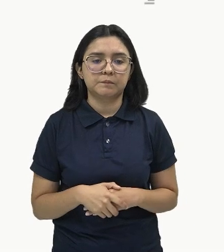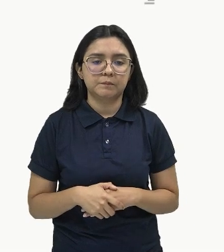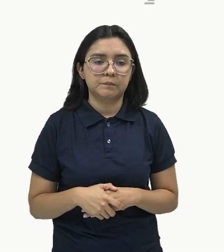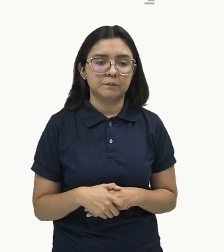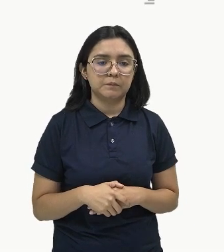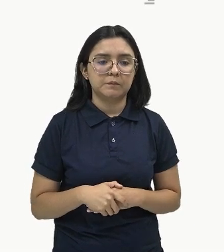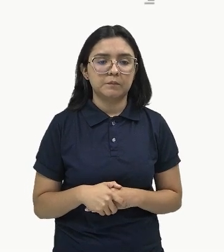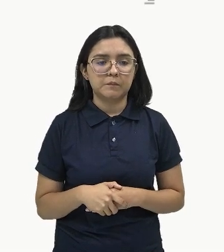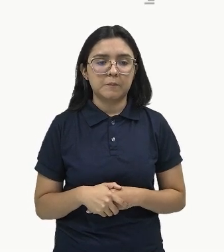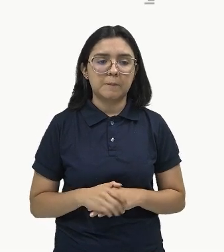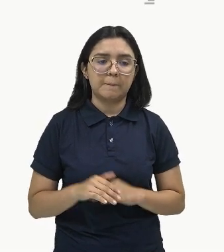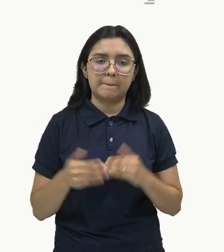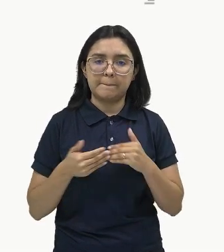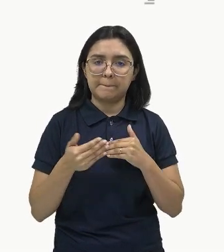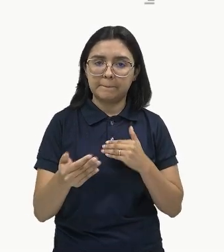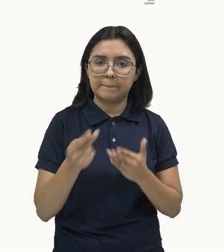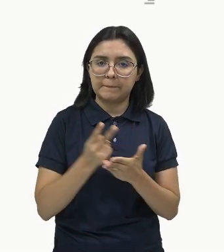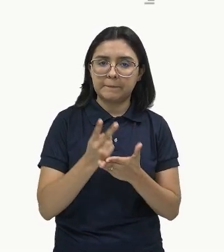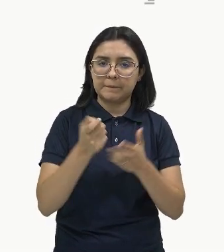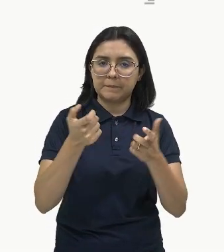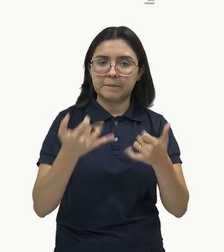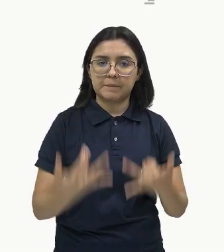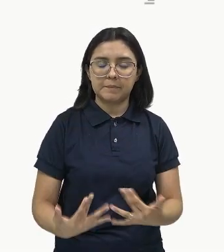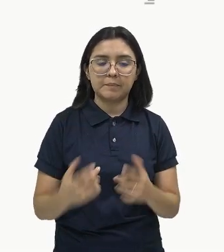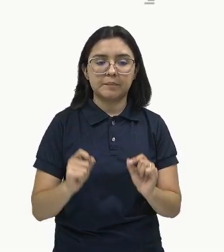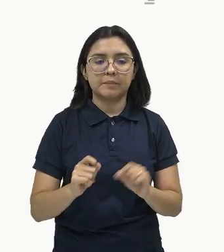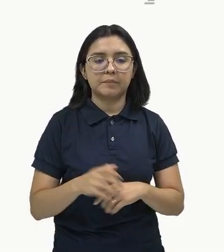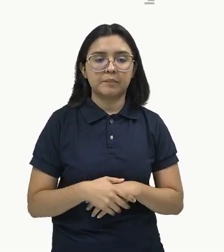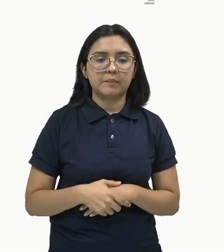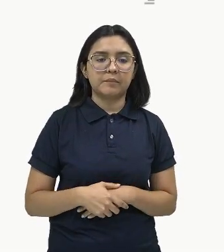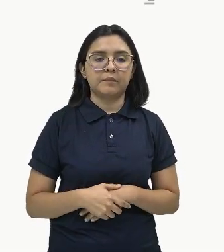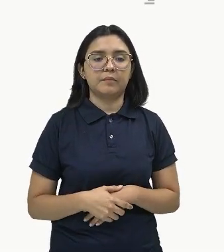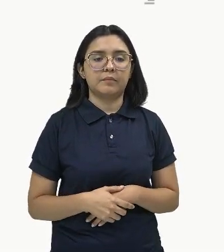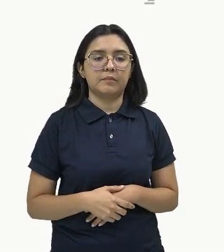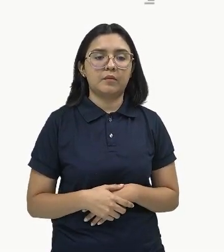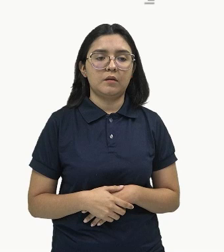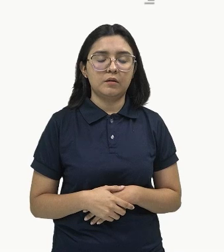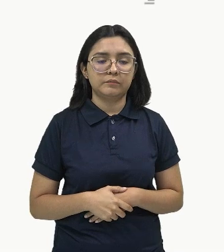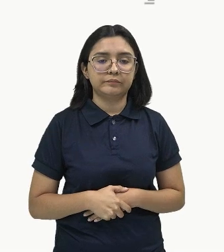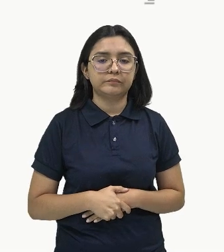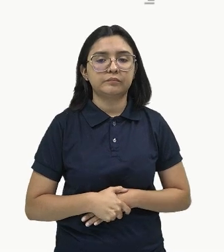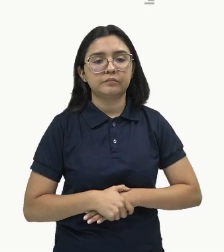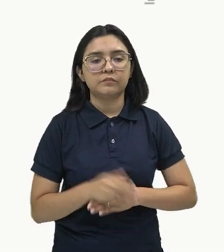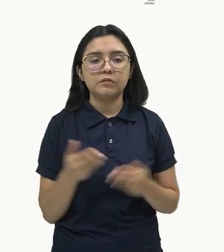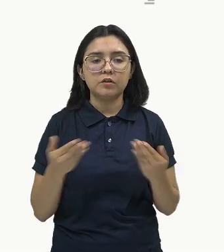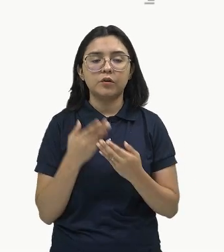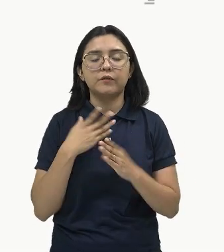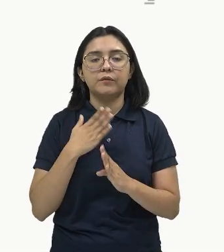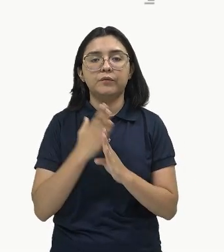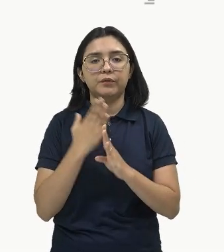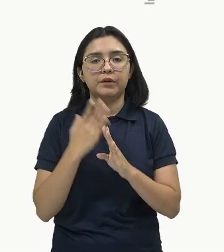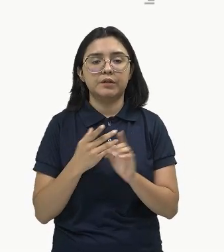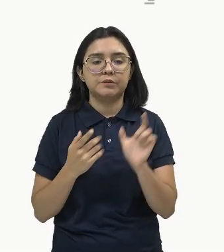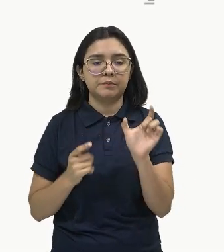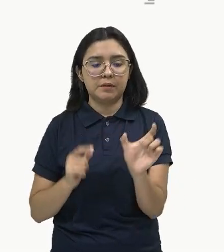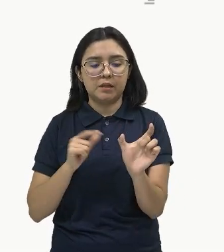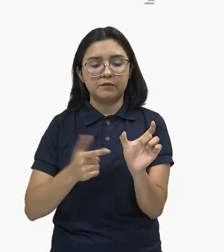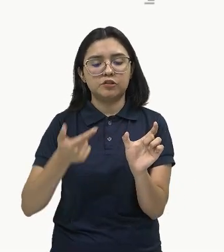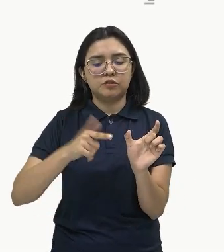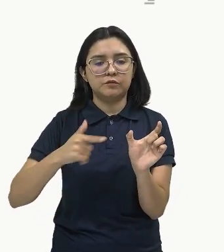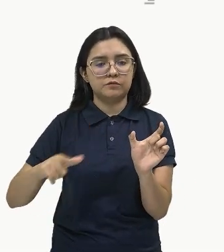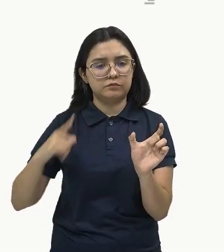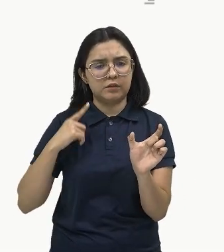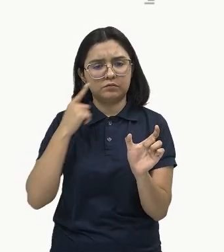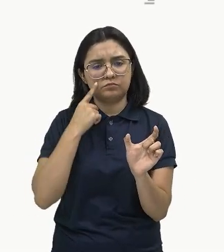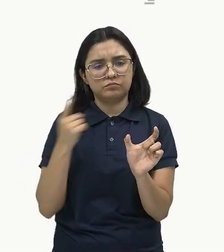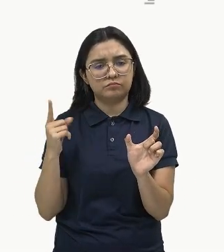certo? Vamos continuar mais um pouquinho aqui para o final agora. Vamos encontrar as palavras que são repetidas? Temos